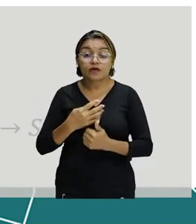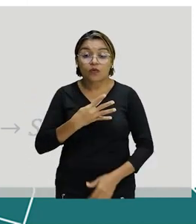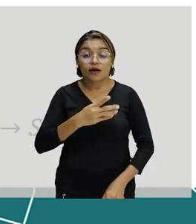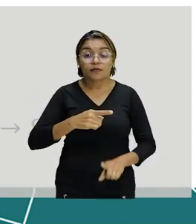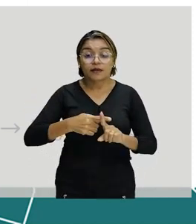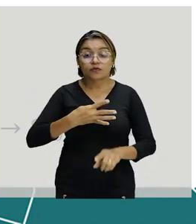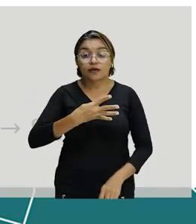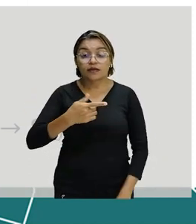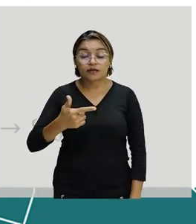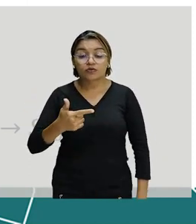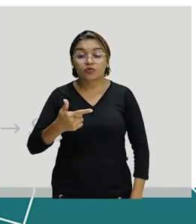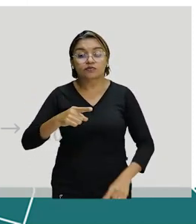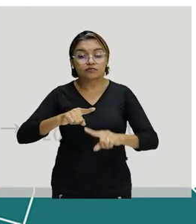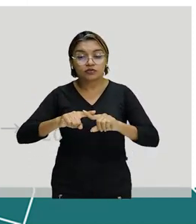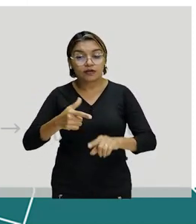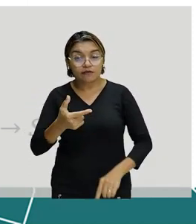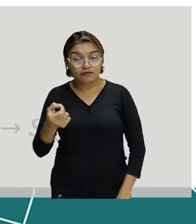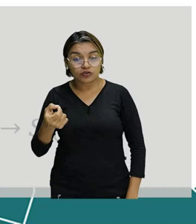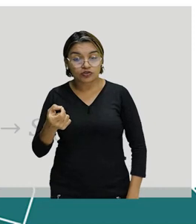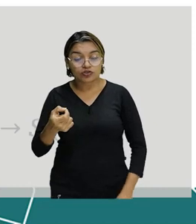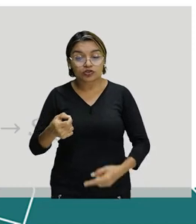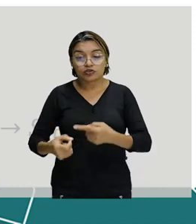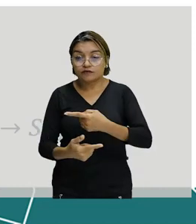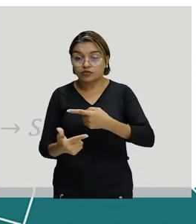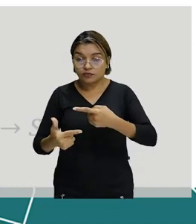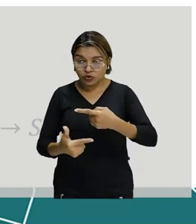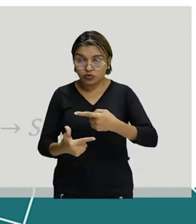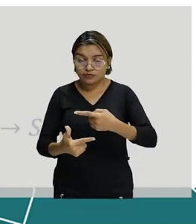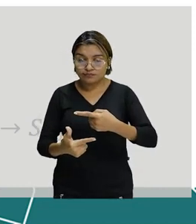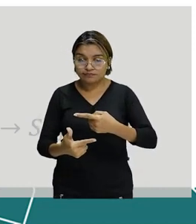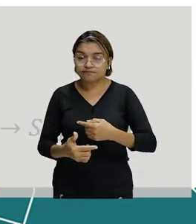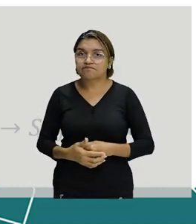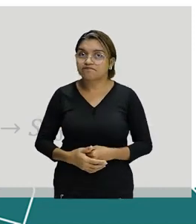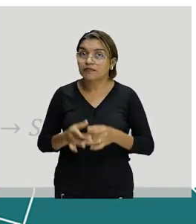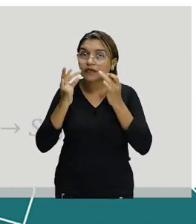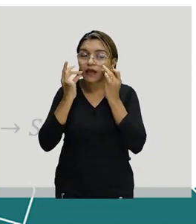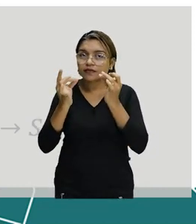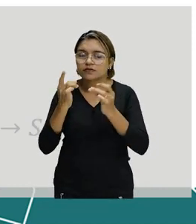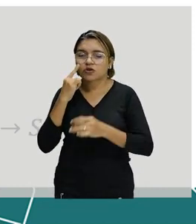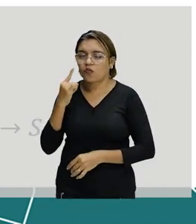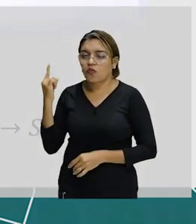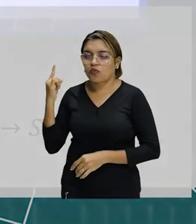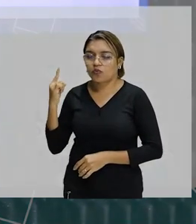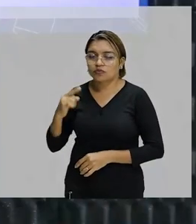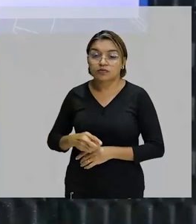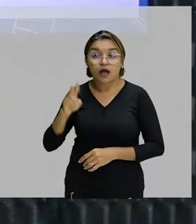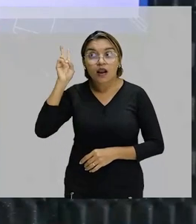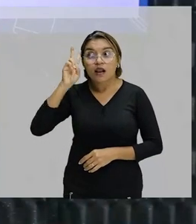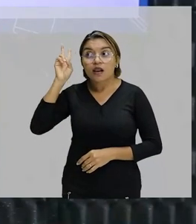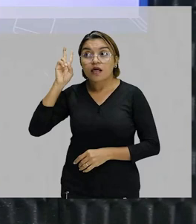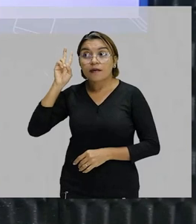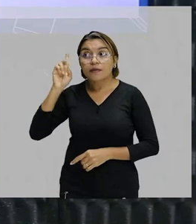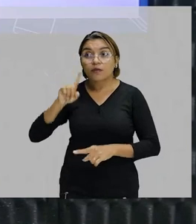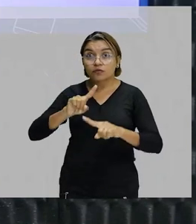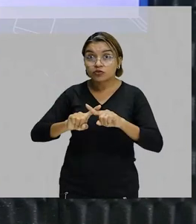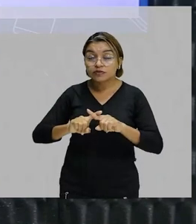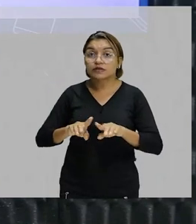42 Tudo isso multiplicado por 20 e dividido por 2 gente bem aqui eu chamo a tua atenção pro seguinte ó lembra que isso aqui é uma multiplicação